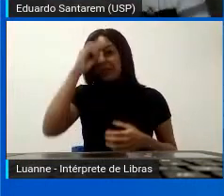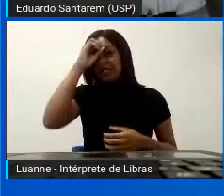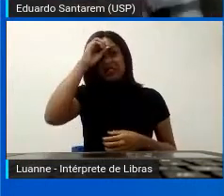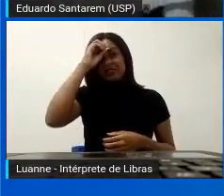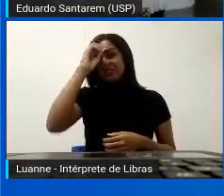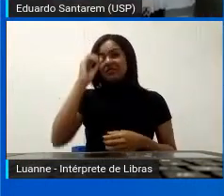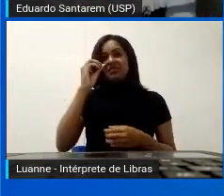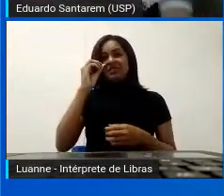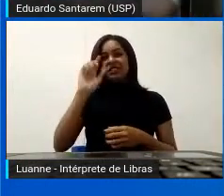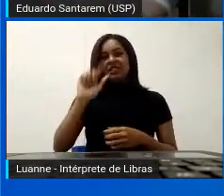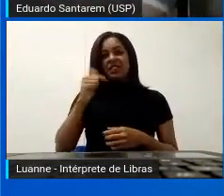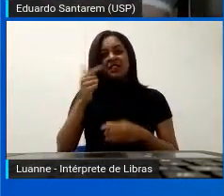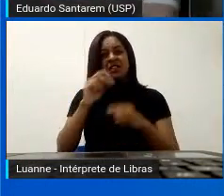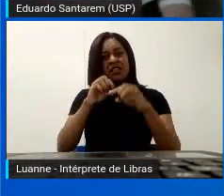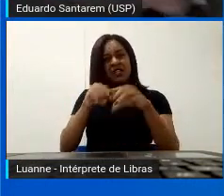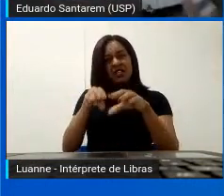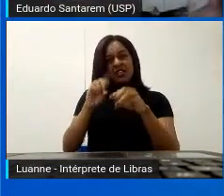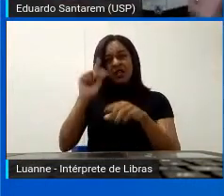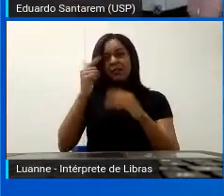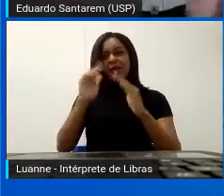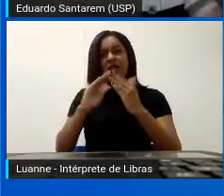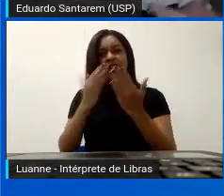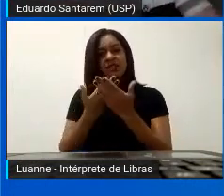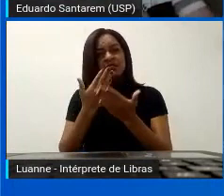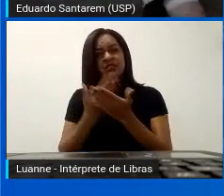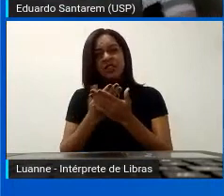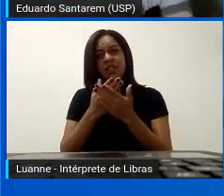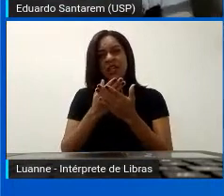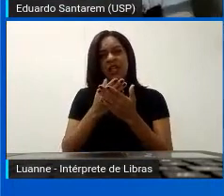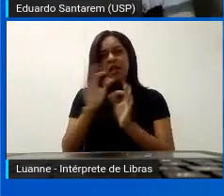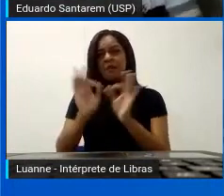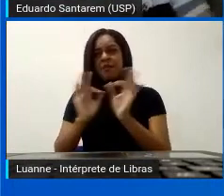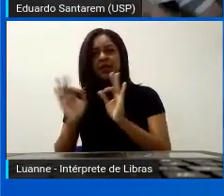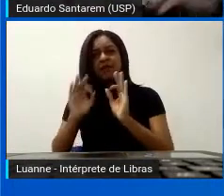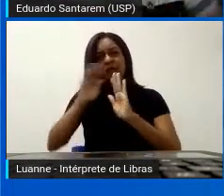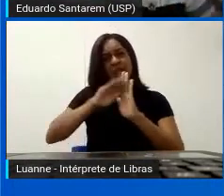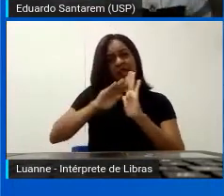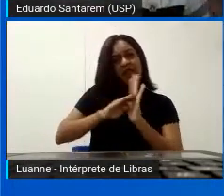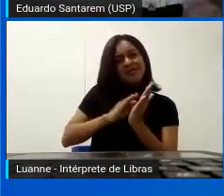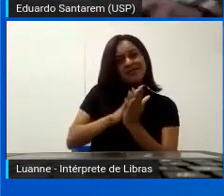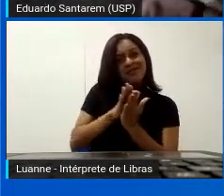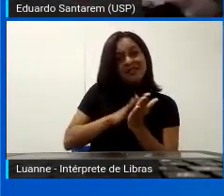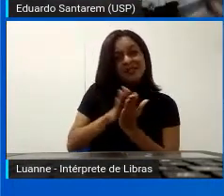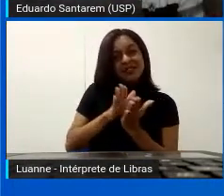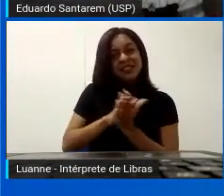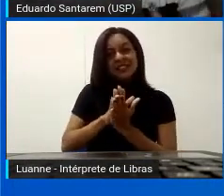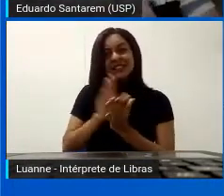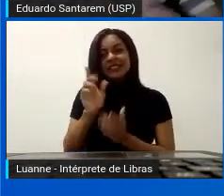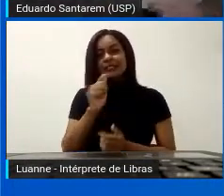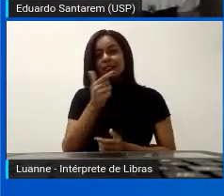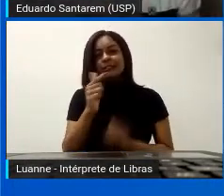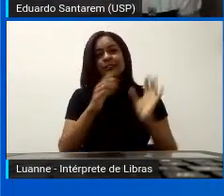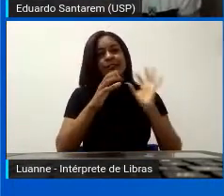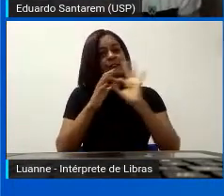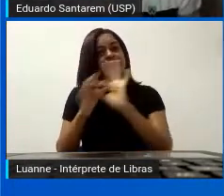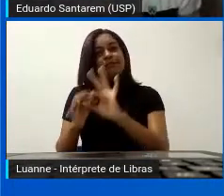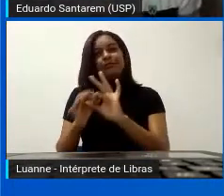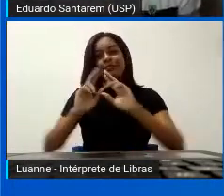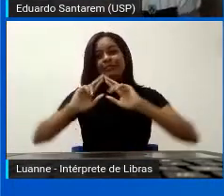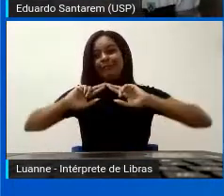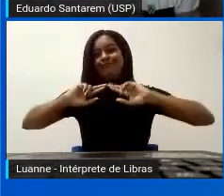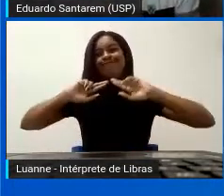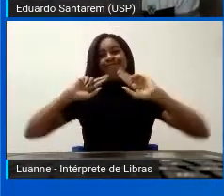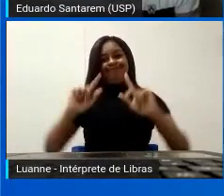ele não estava a preparar material para outro dia porque nesse período das 3:30 ele fazia isso então é um contexto de cenário completamente